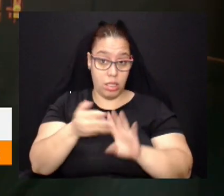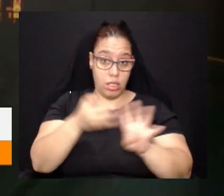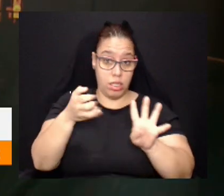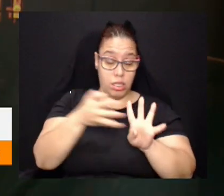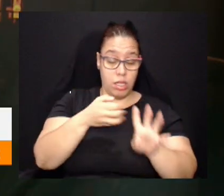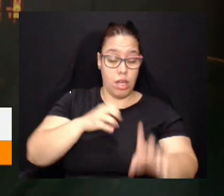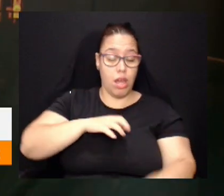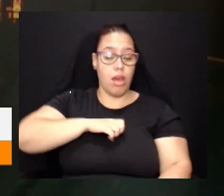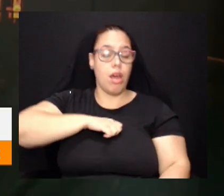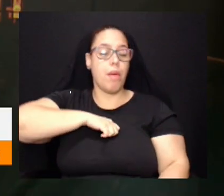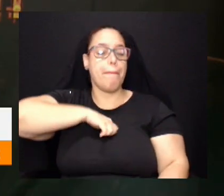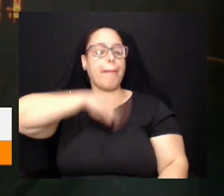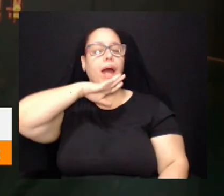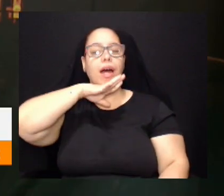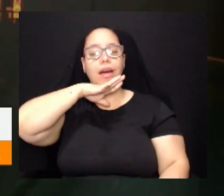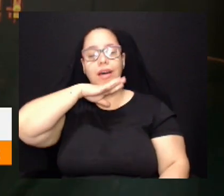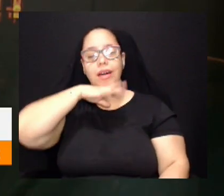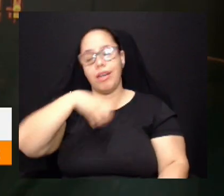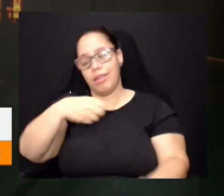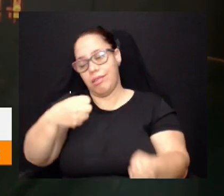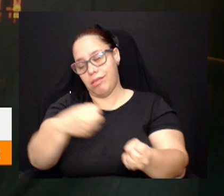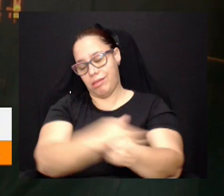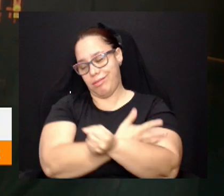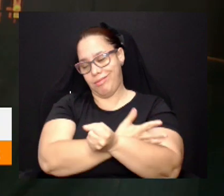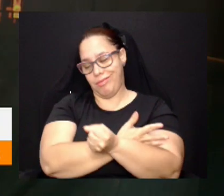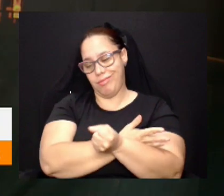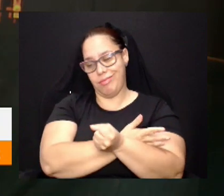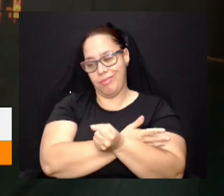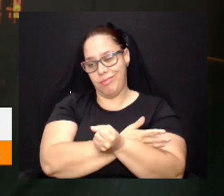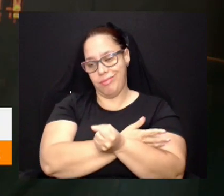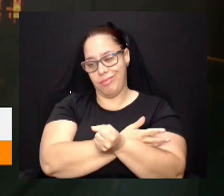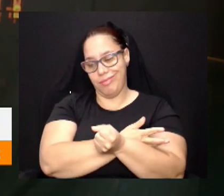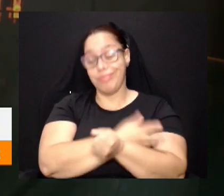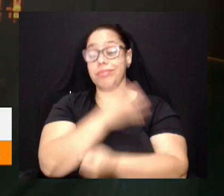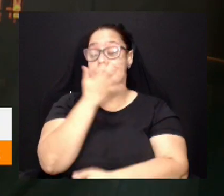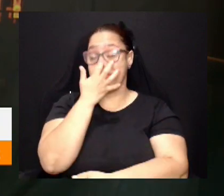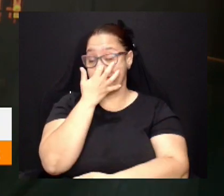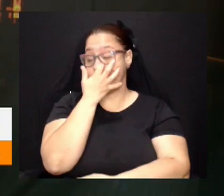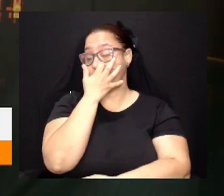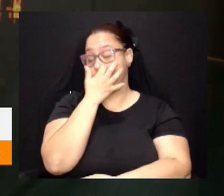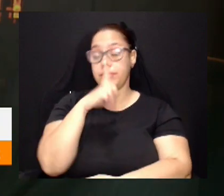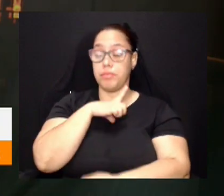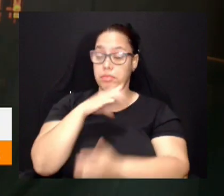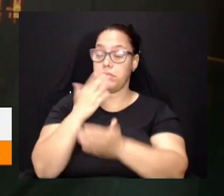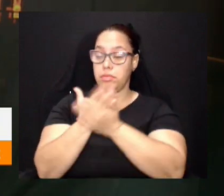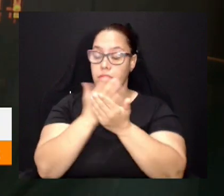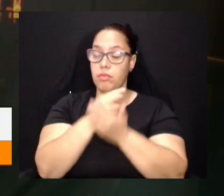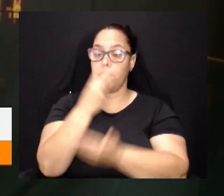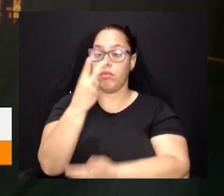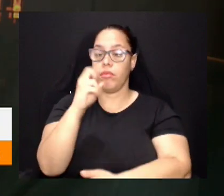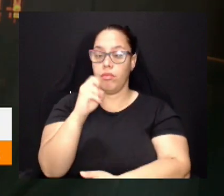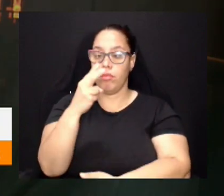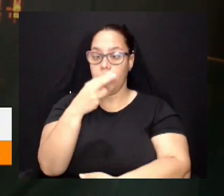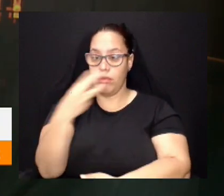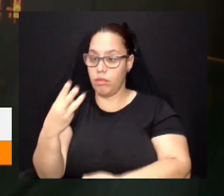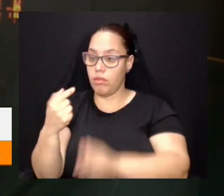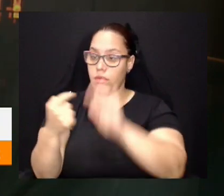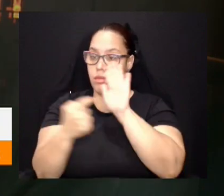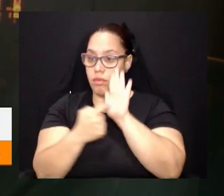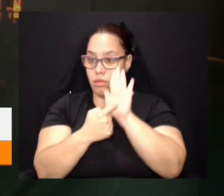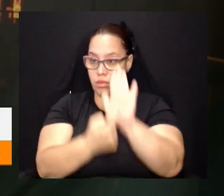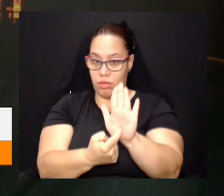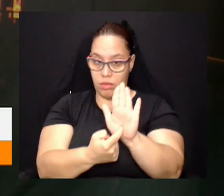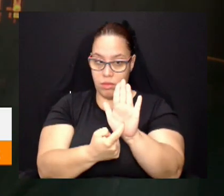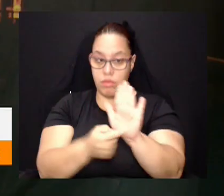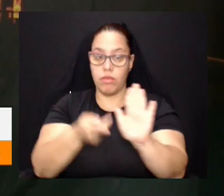emocional do relacionamento mesmo? É isso. Tem um estudo de 2023 que mostrou, né, e que falou sobre